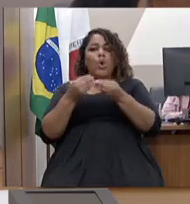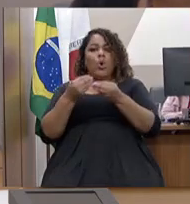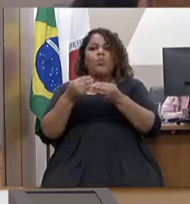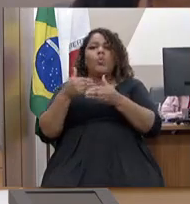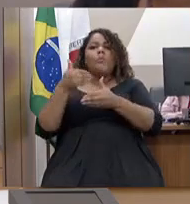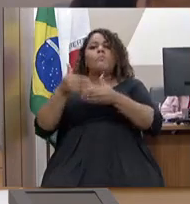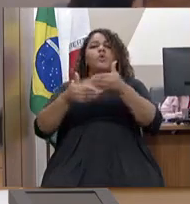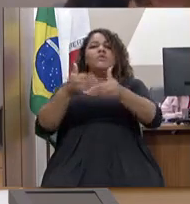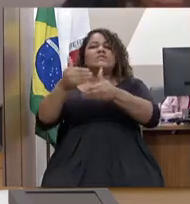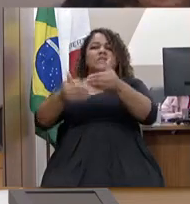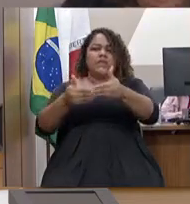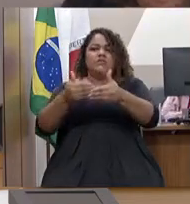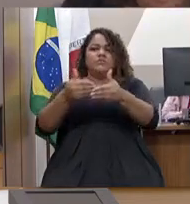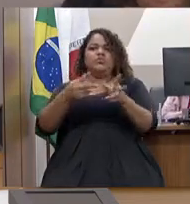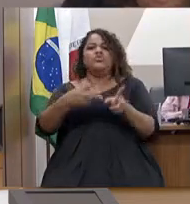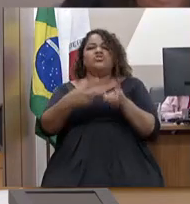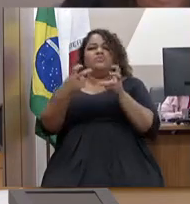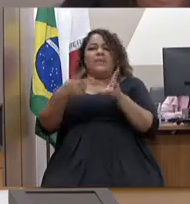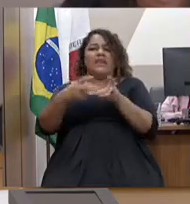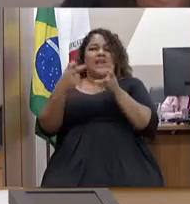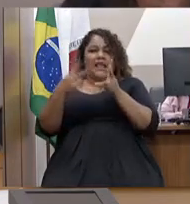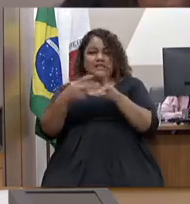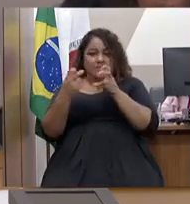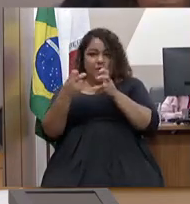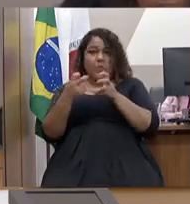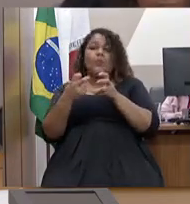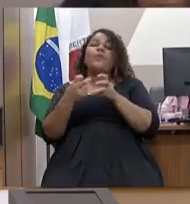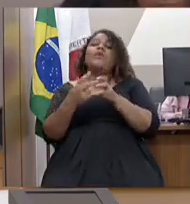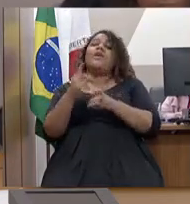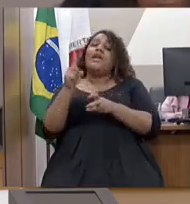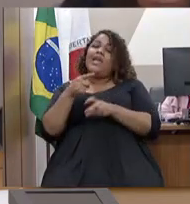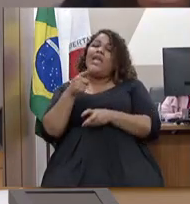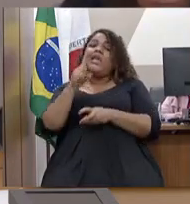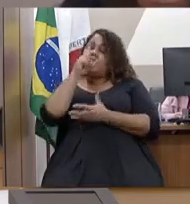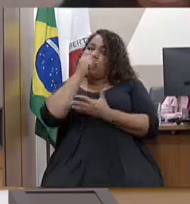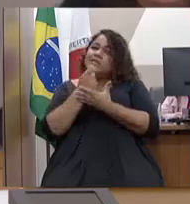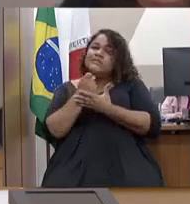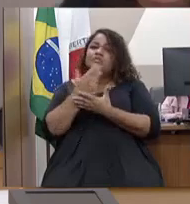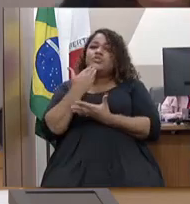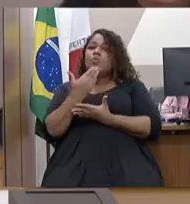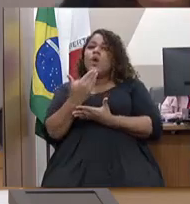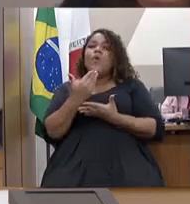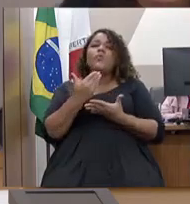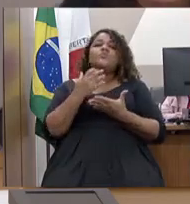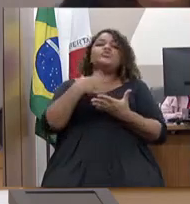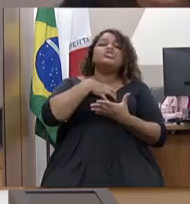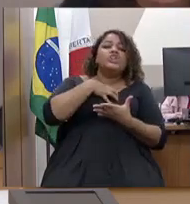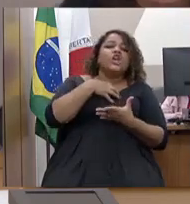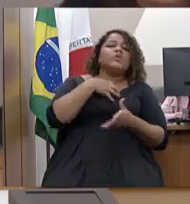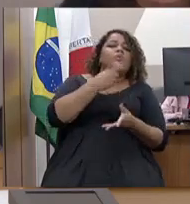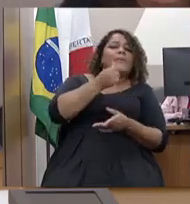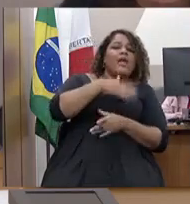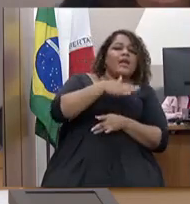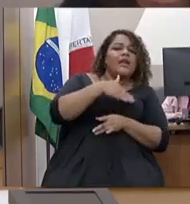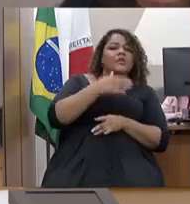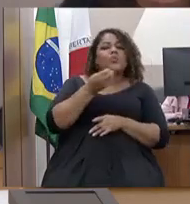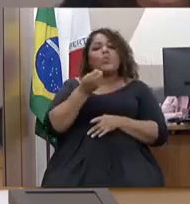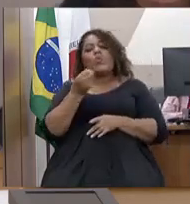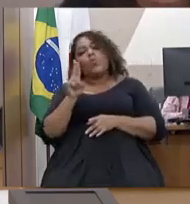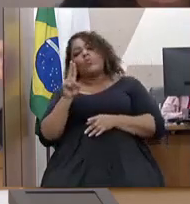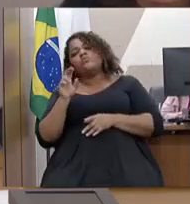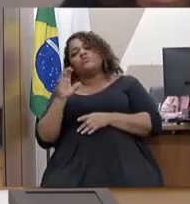uma barragem você faz a barragem pelo jeito mais barato que custa 100 milhões de dólares a menos e aí